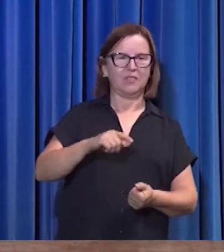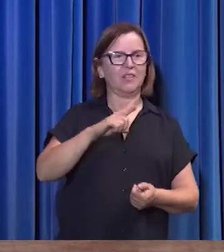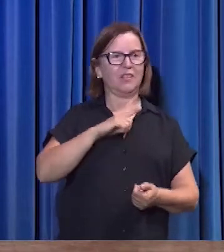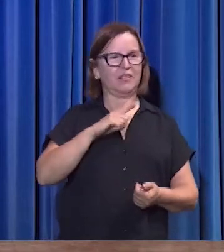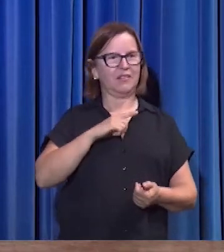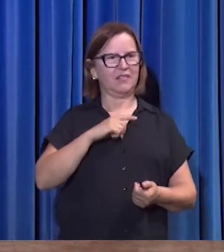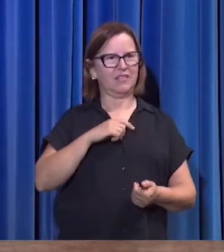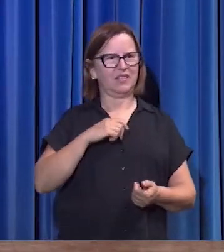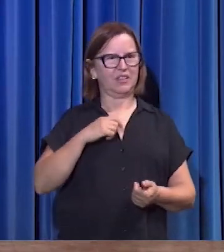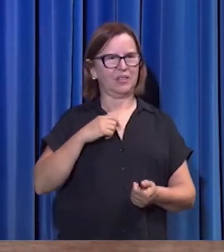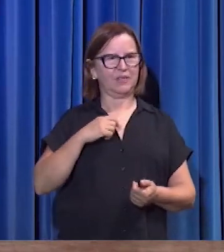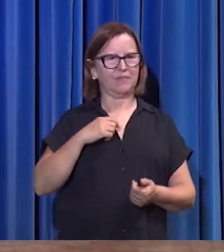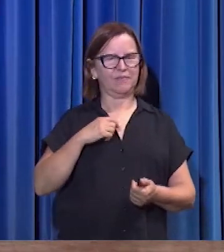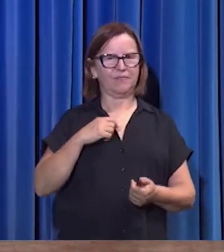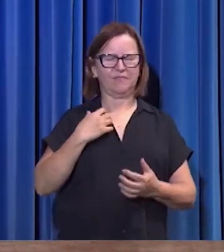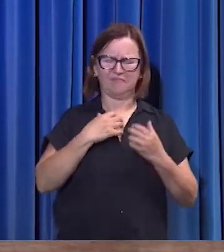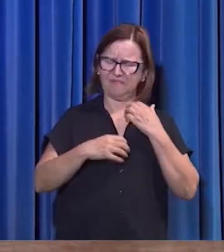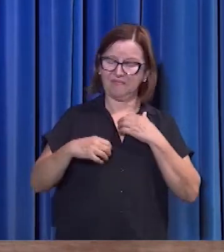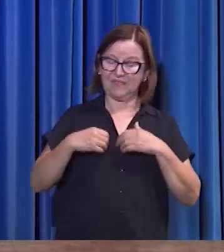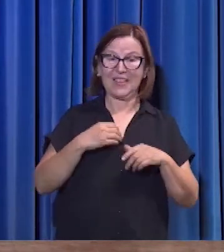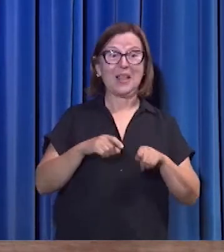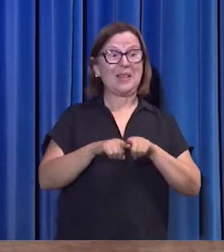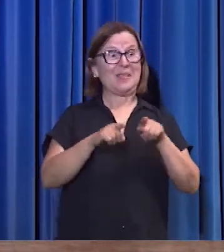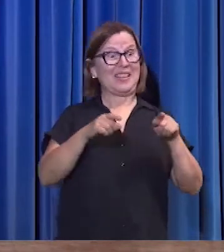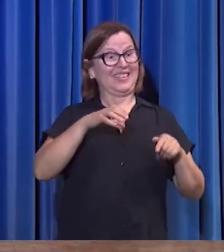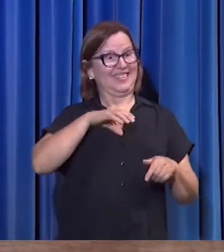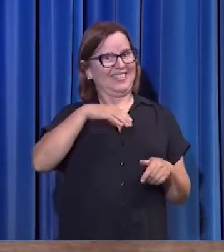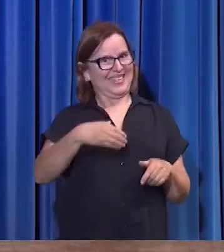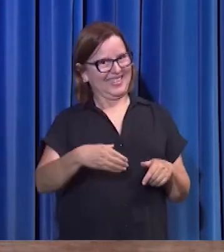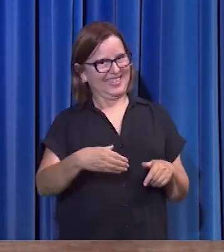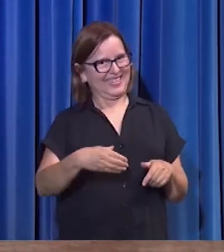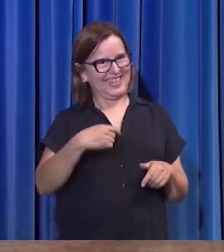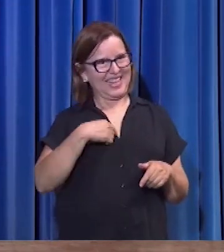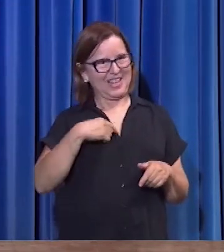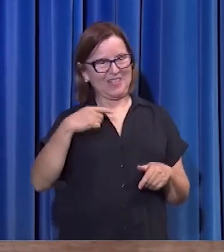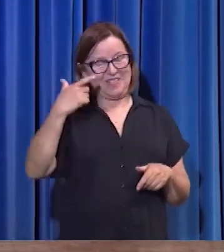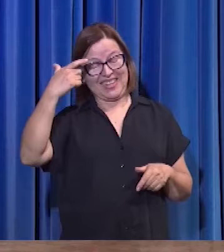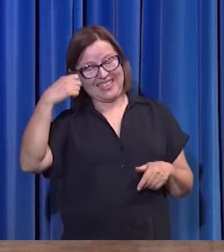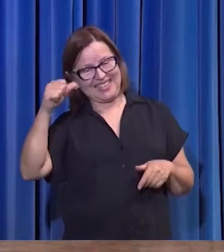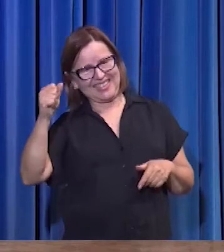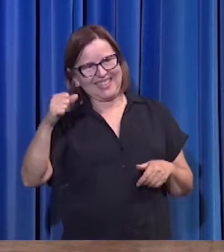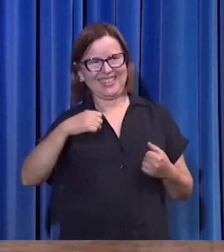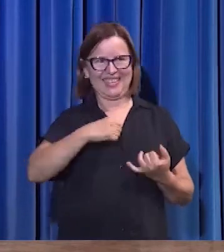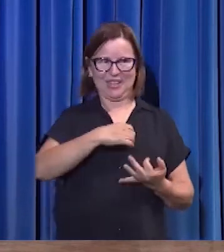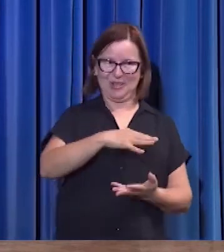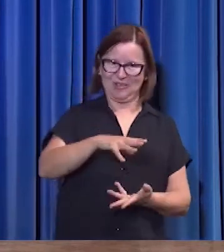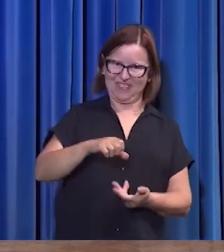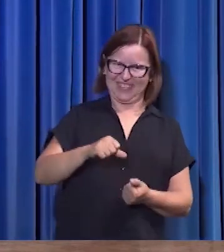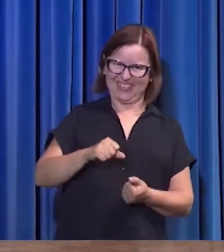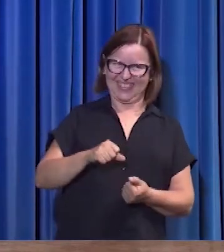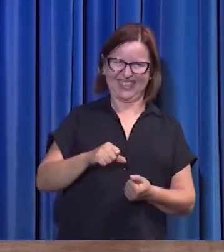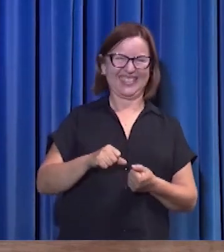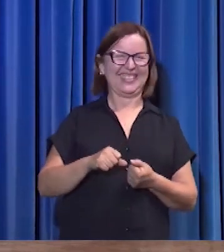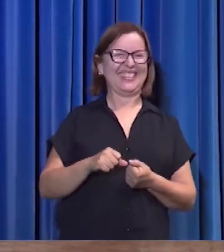por aflições, mas tende bom ânimo, eu venci o mundo.